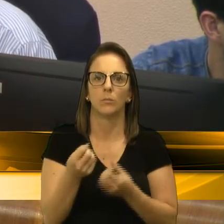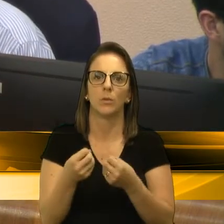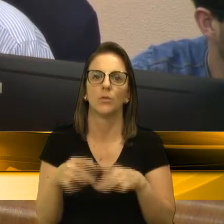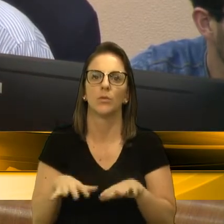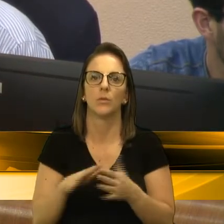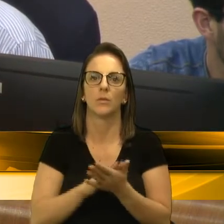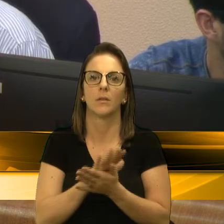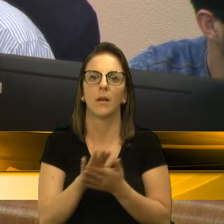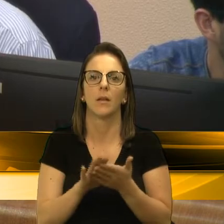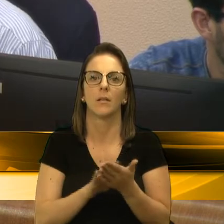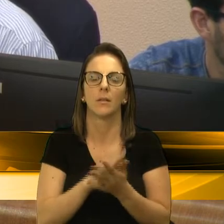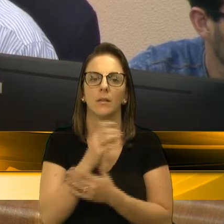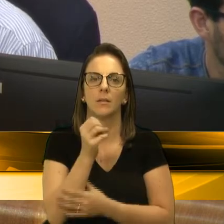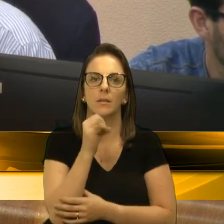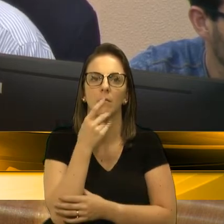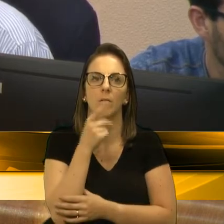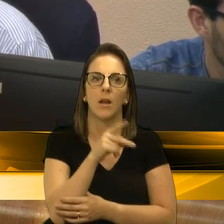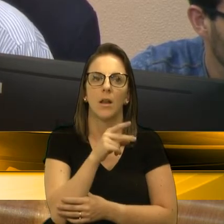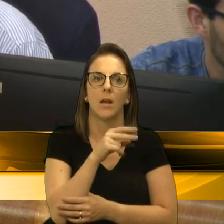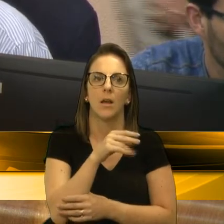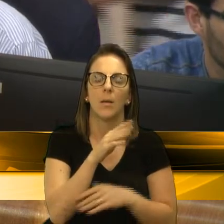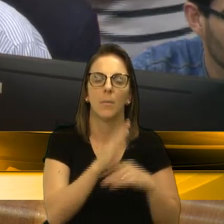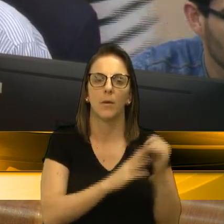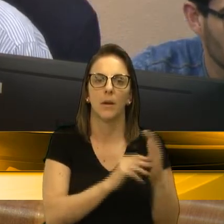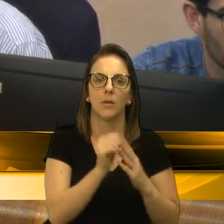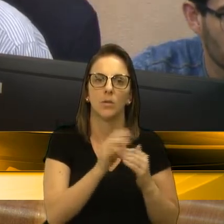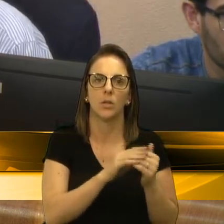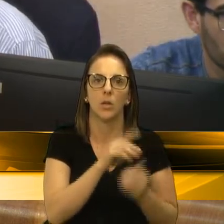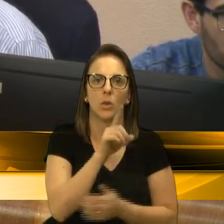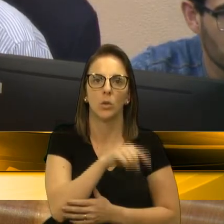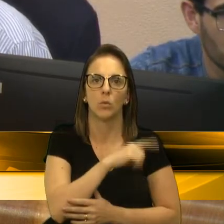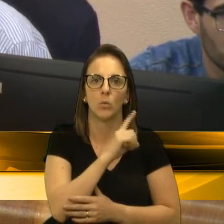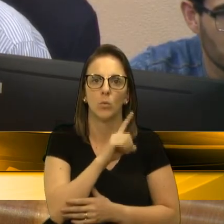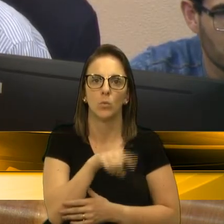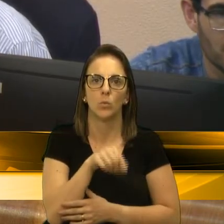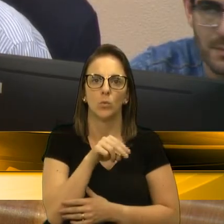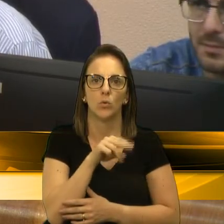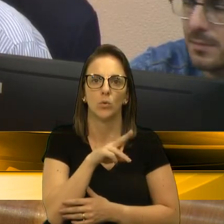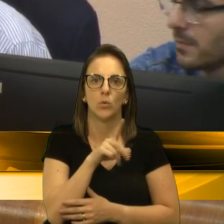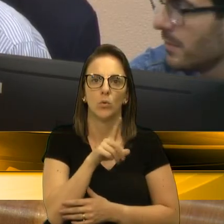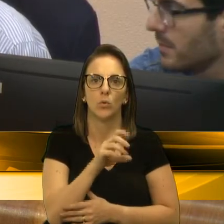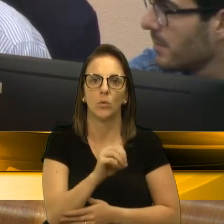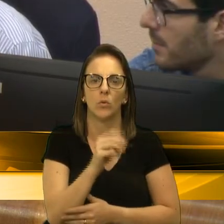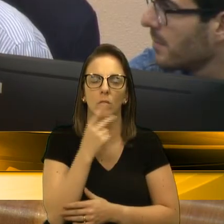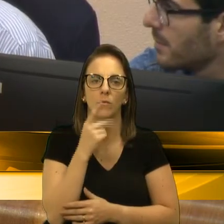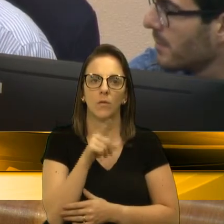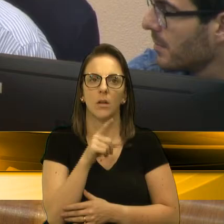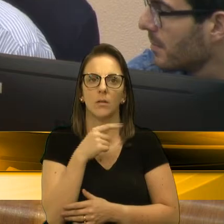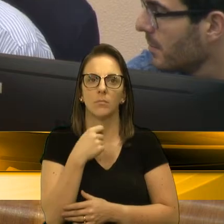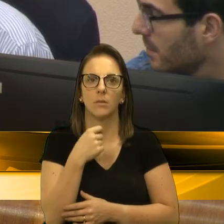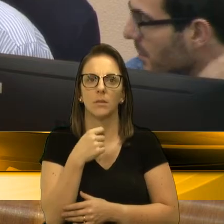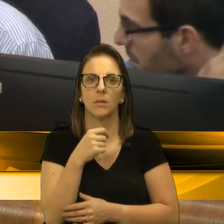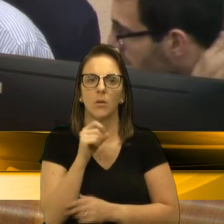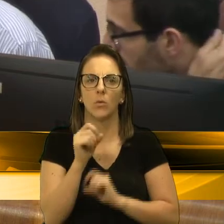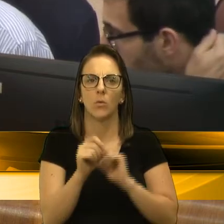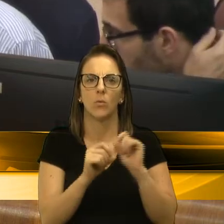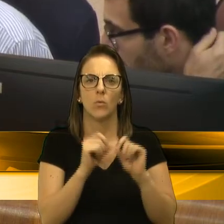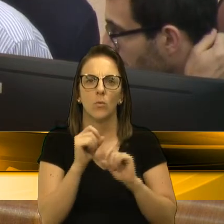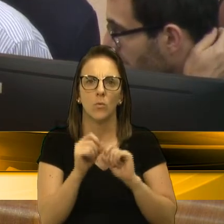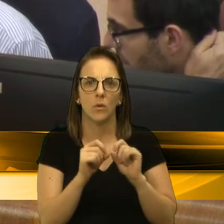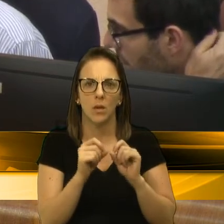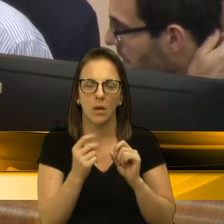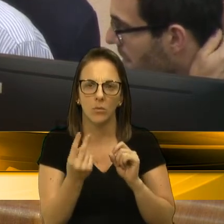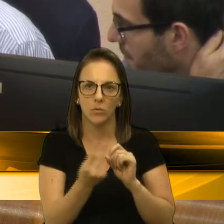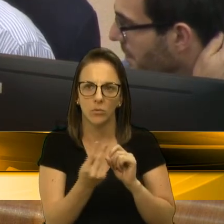ato seja declarado nulo, é preciso haja, entre a sua imperfeição e o prejuízo às partes, um nexo efetivo e concreto. Se,